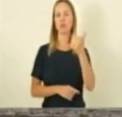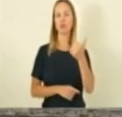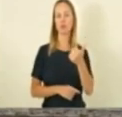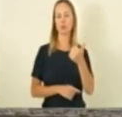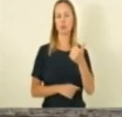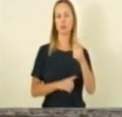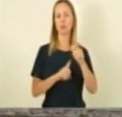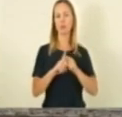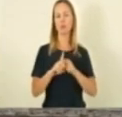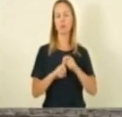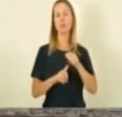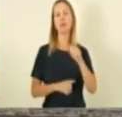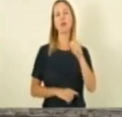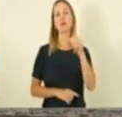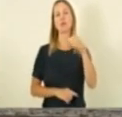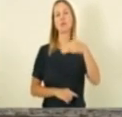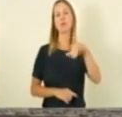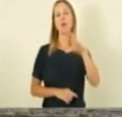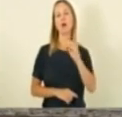21/5/2018, parecer